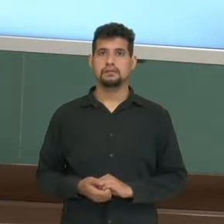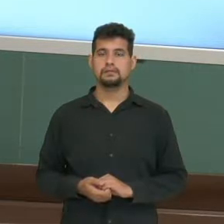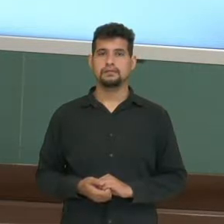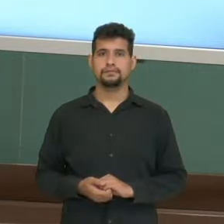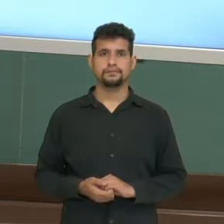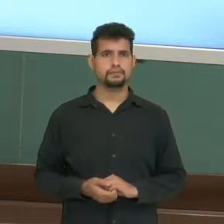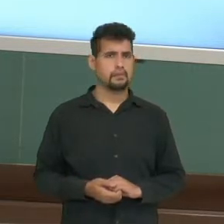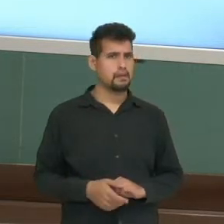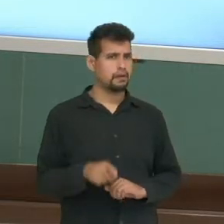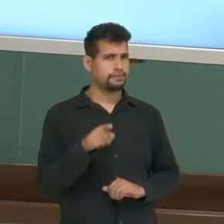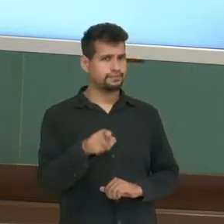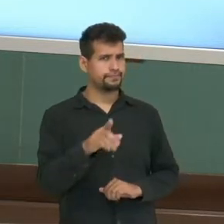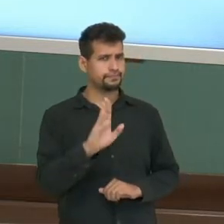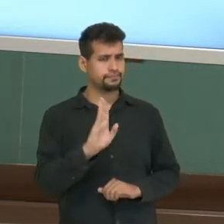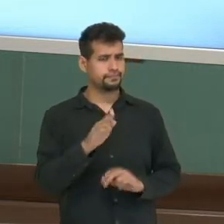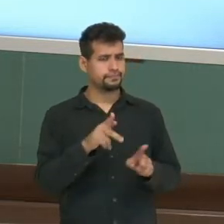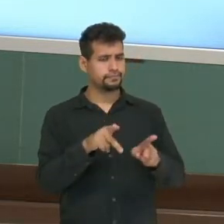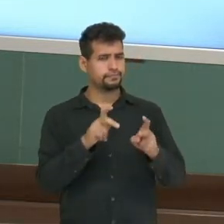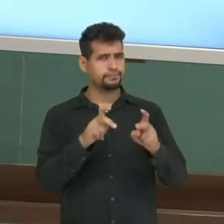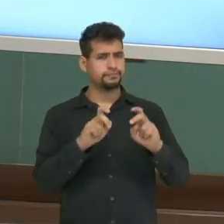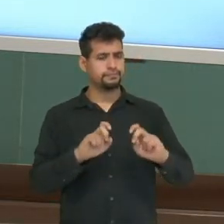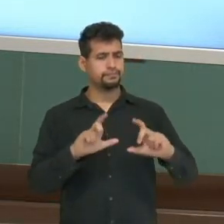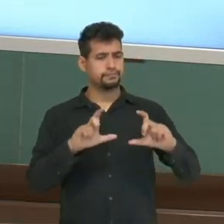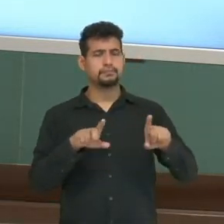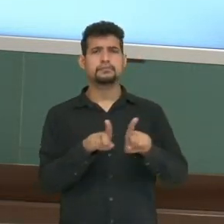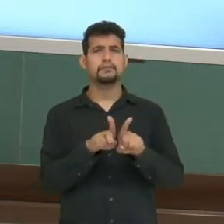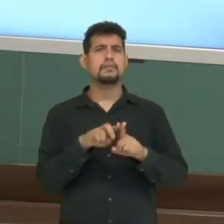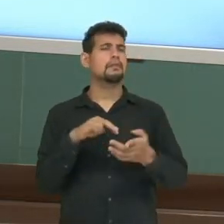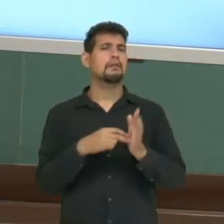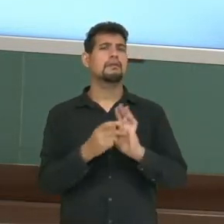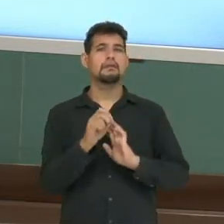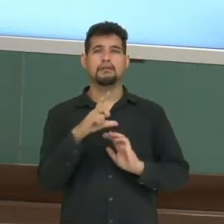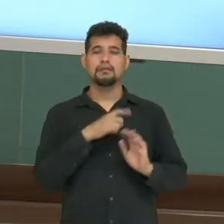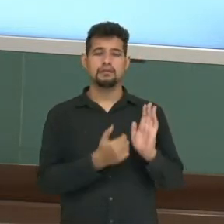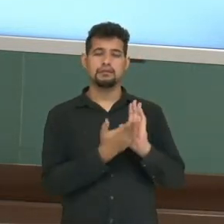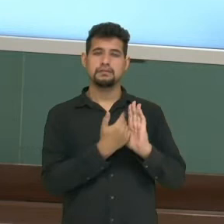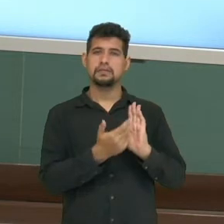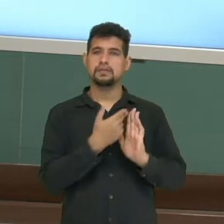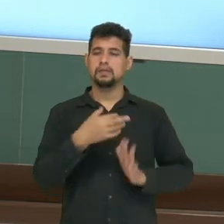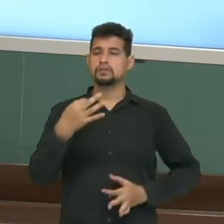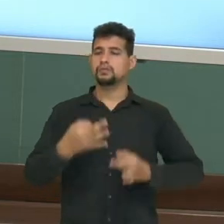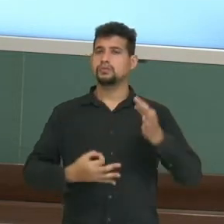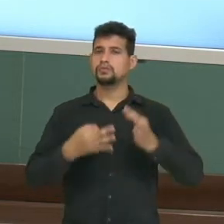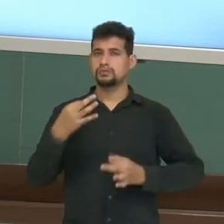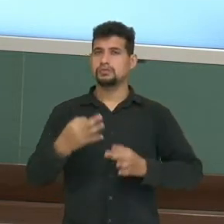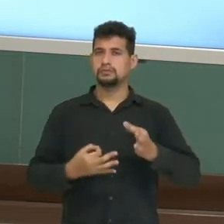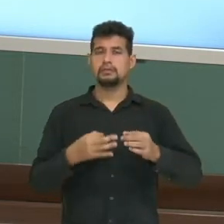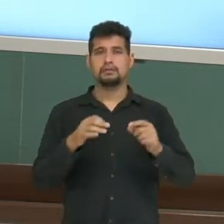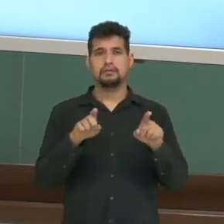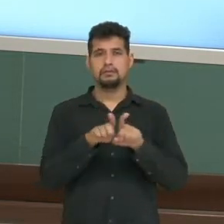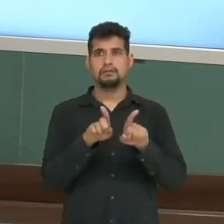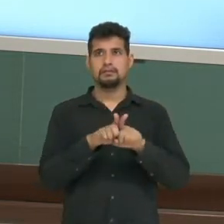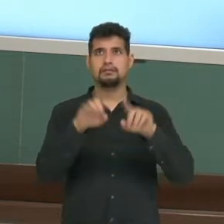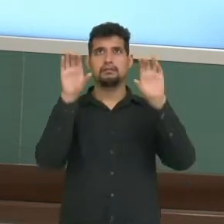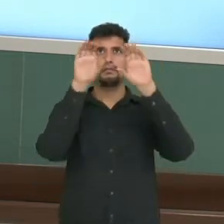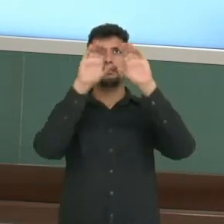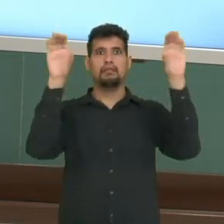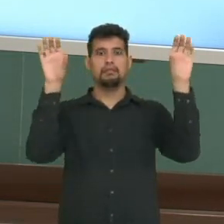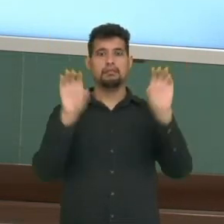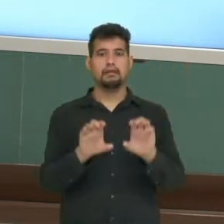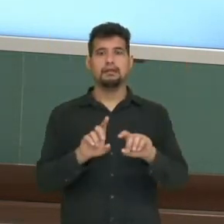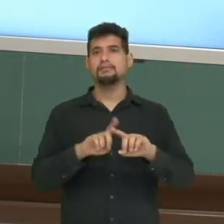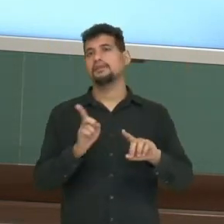Você pode perceber nesta imagem que aqui você tem um desenho de justiça caindo do céu, mas essa justiça não atinge